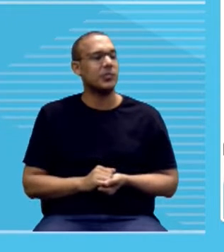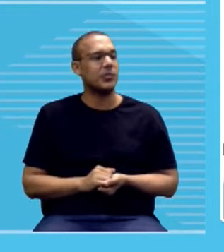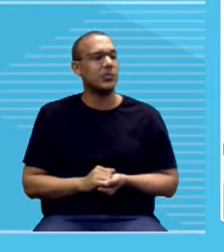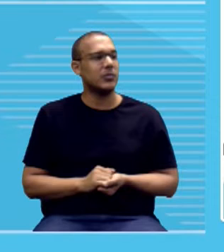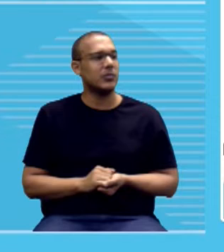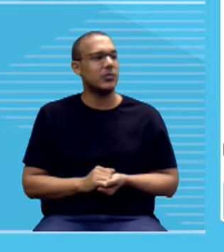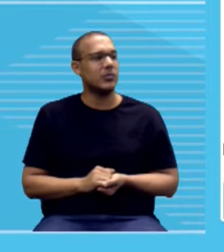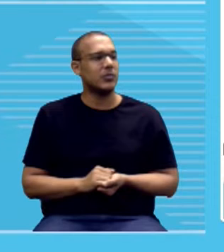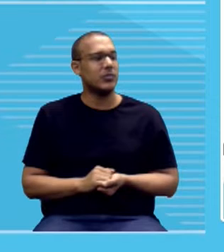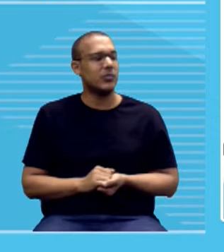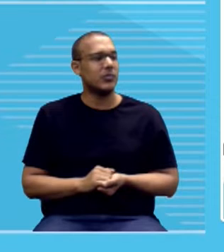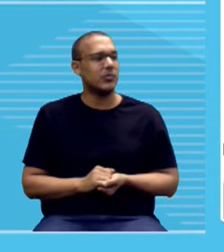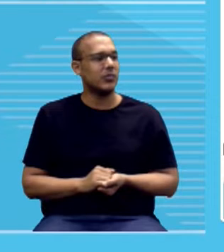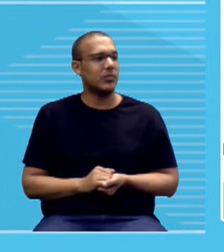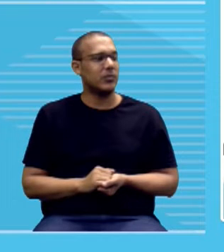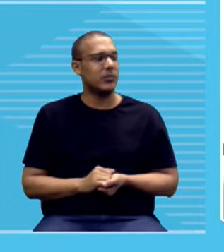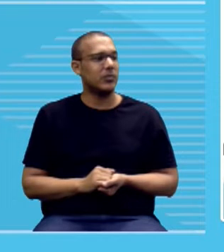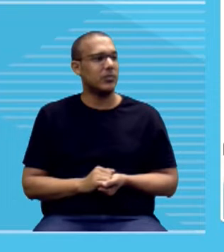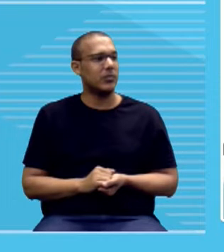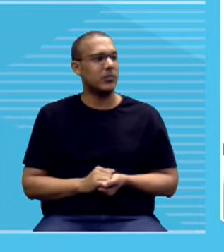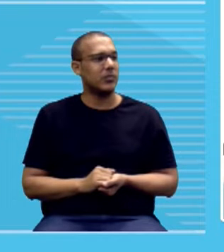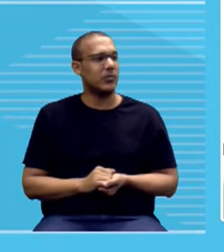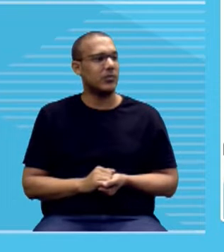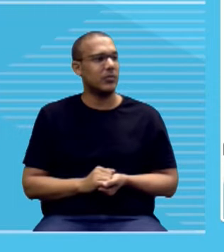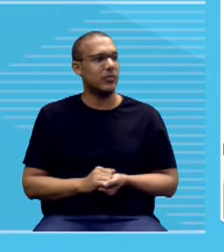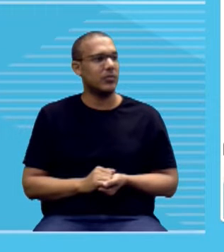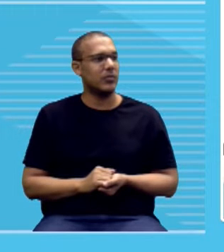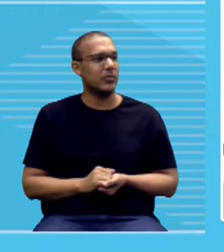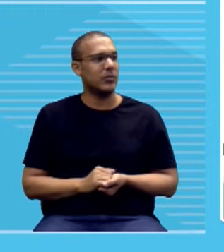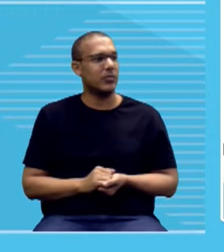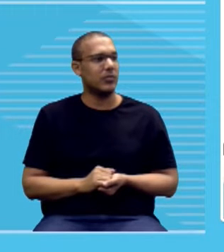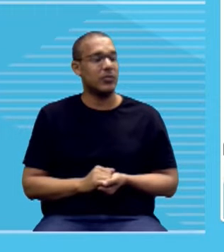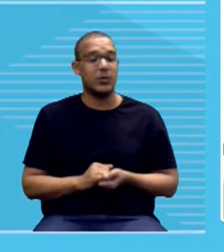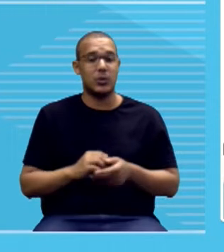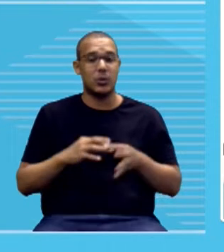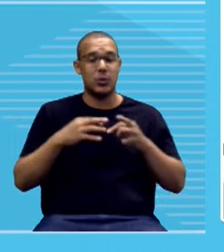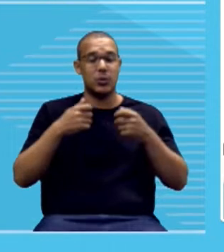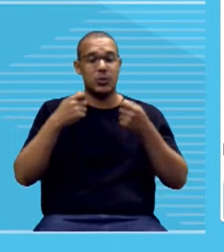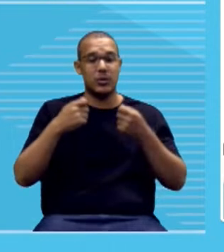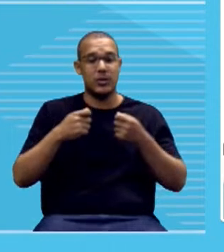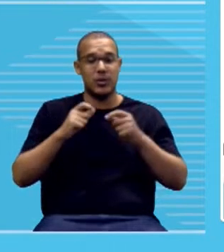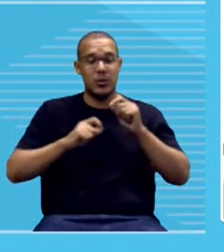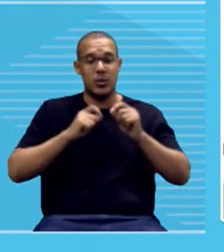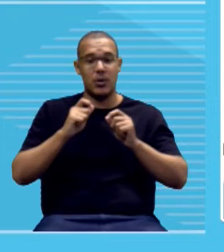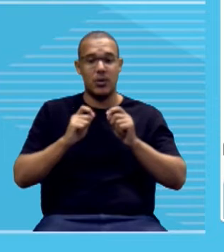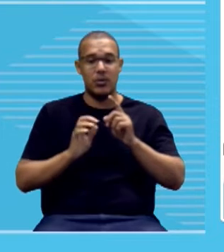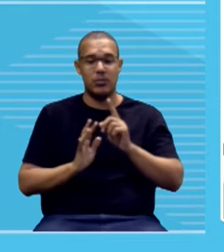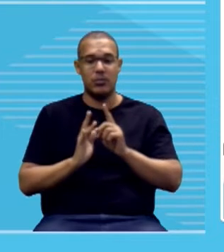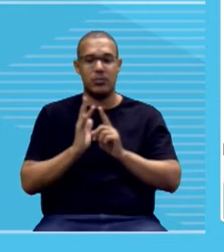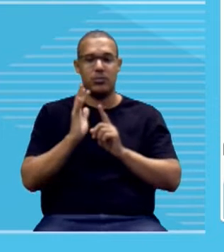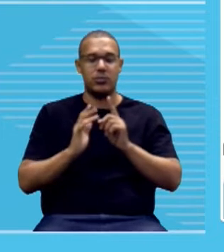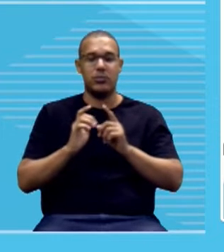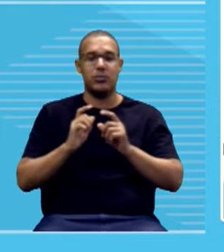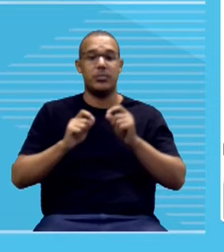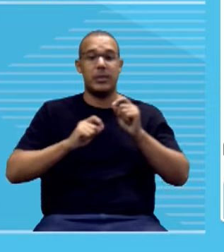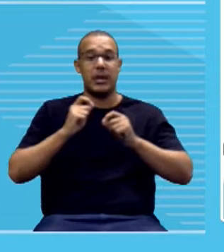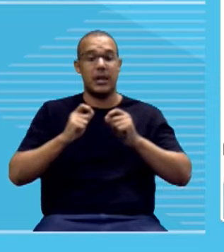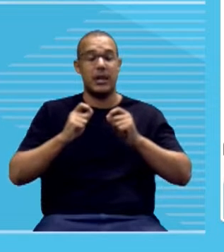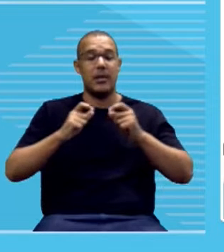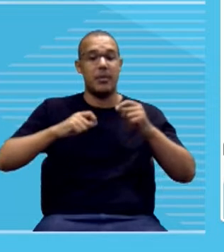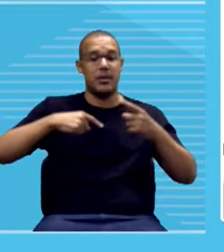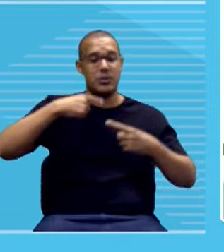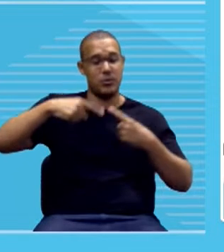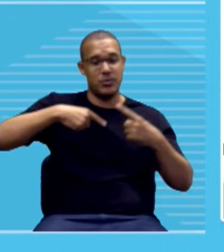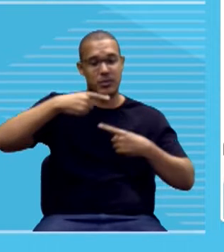vira vapor para girar as turbinas. Lembrando que tudo isso a gente quer para virar vapor e conseguir girar as turbinas para a produção de energia